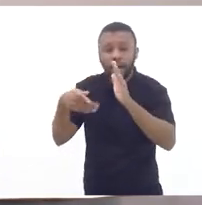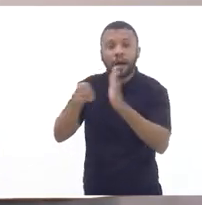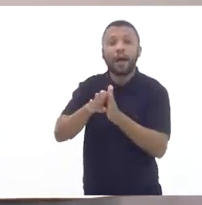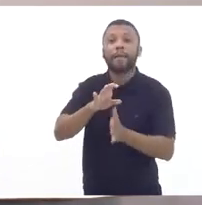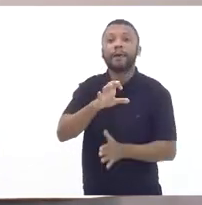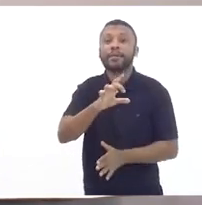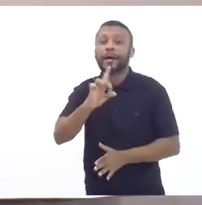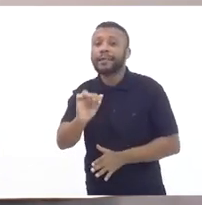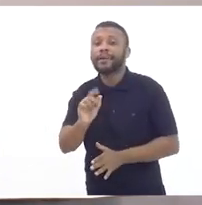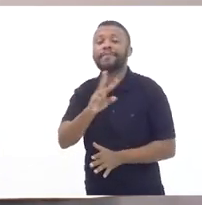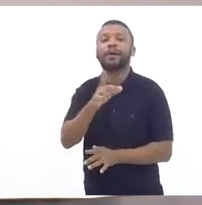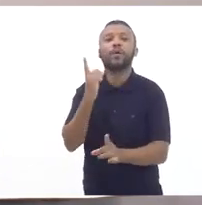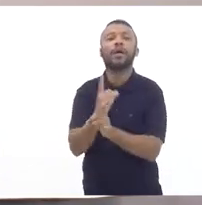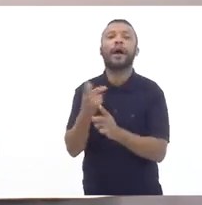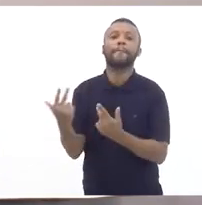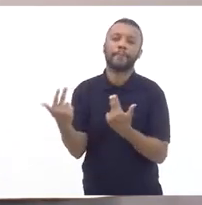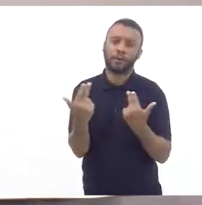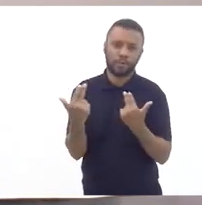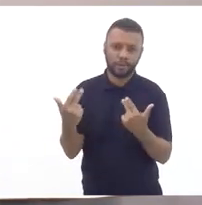mesma coisa.